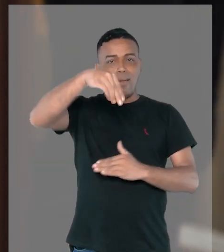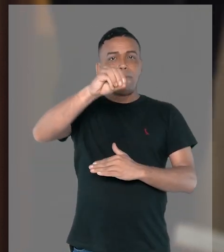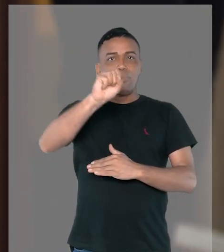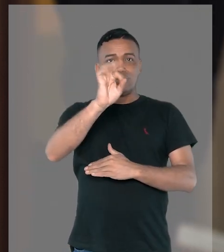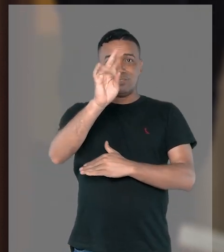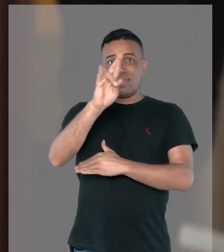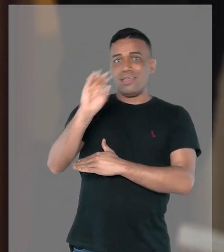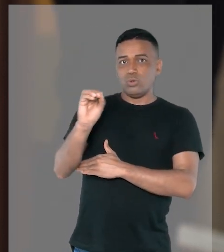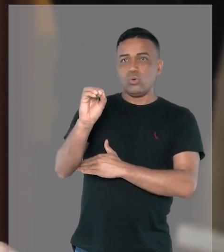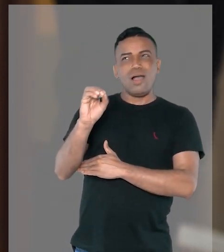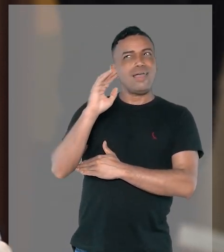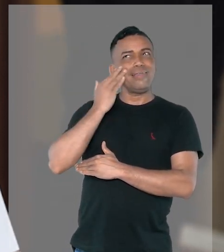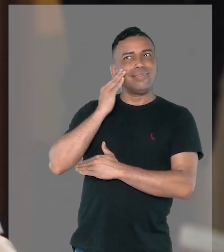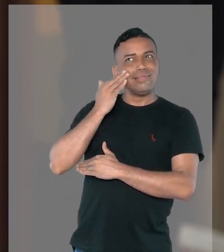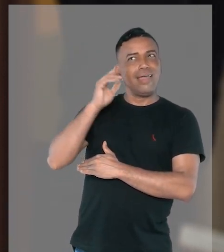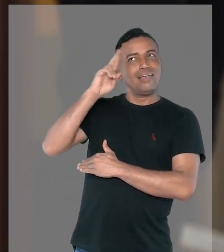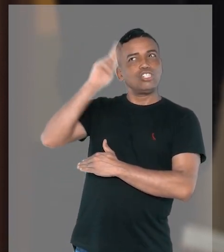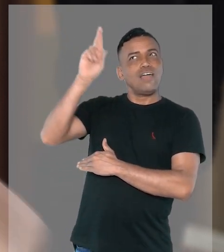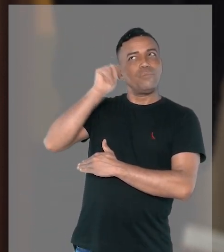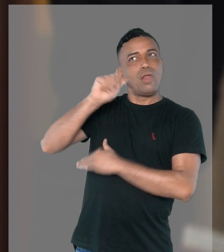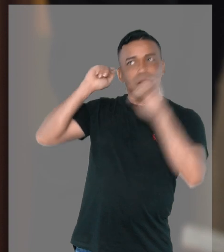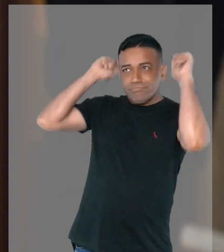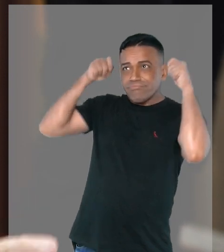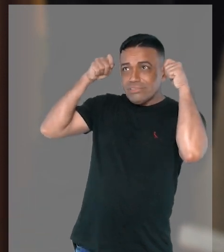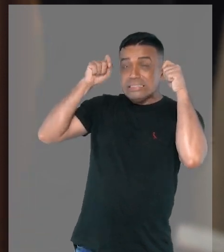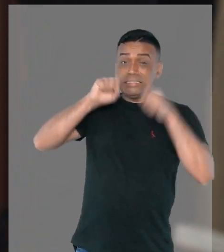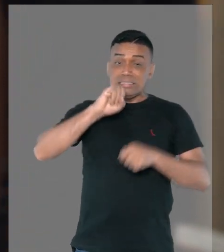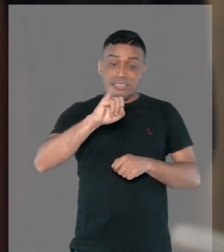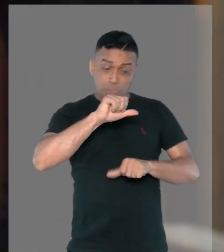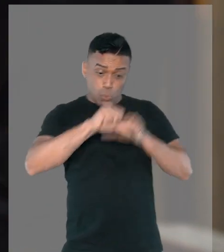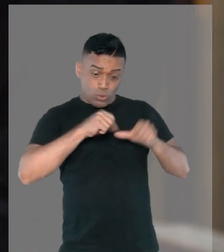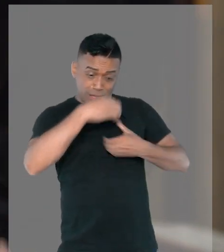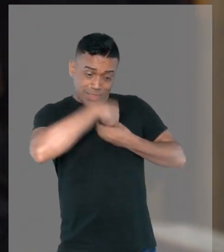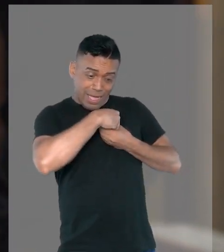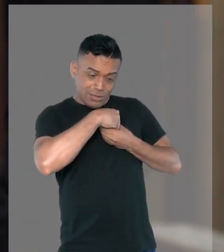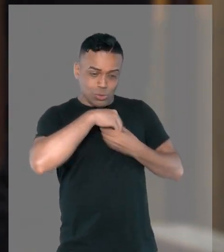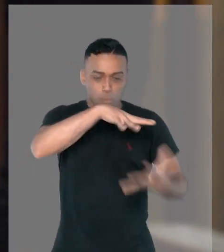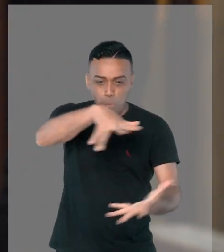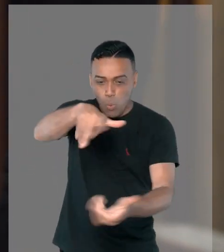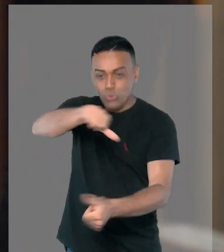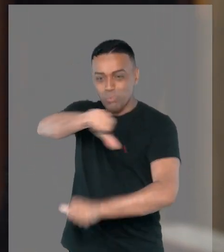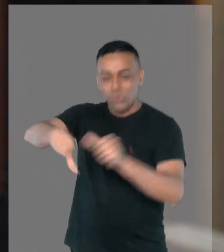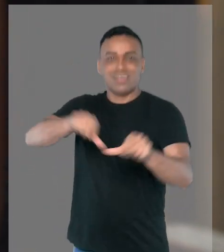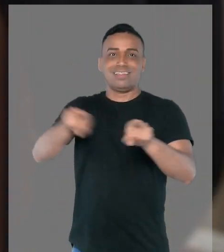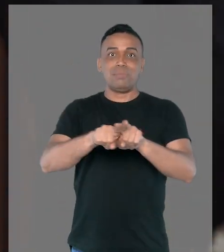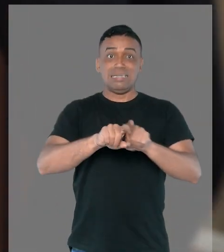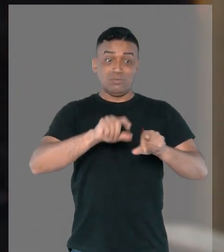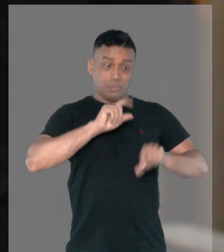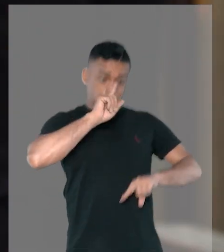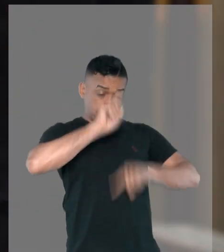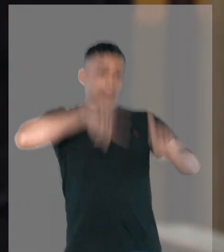superiora. Comecei a perceber o que ela dizia, que se você muda, o mundo muda. Na hora que você se transforma, o mundo